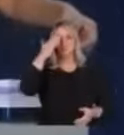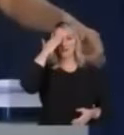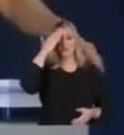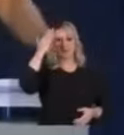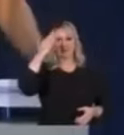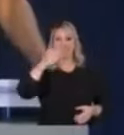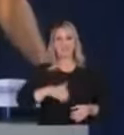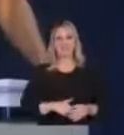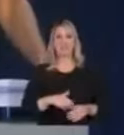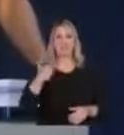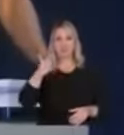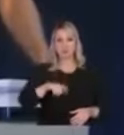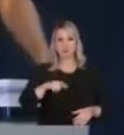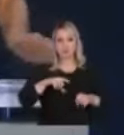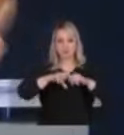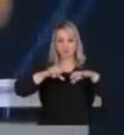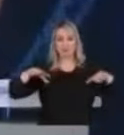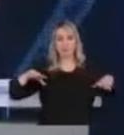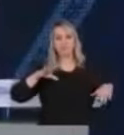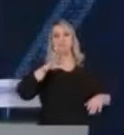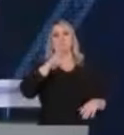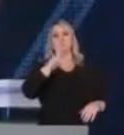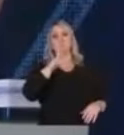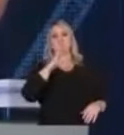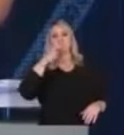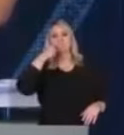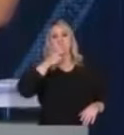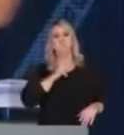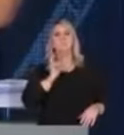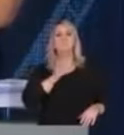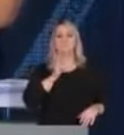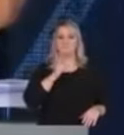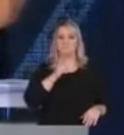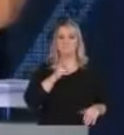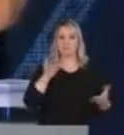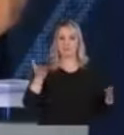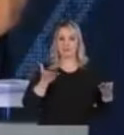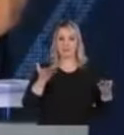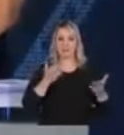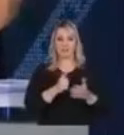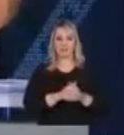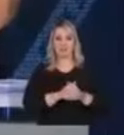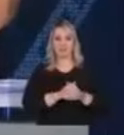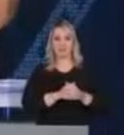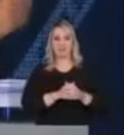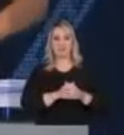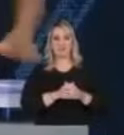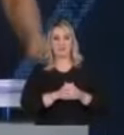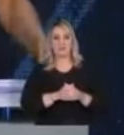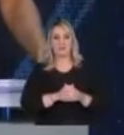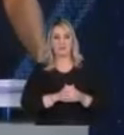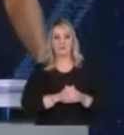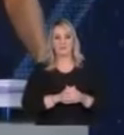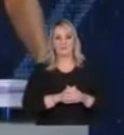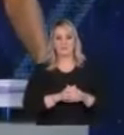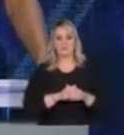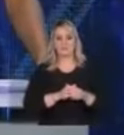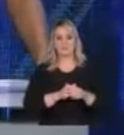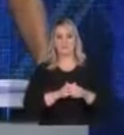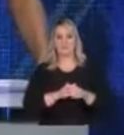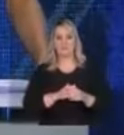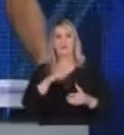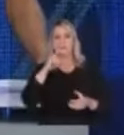pedimos mais uma vez que a plateia não manifeste PR CONSEG agora comandato para as suas